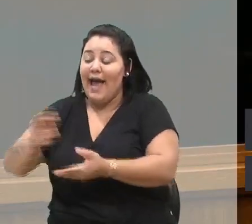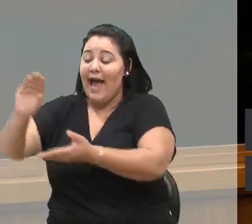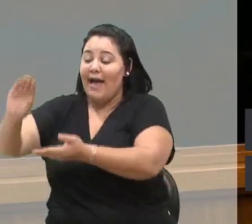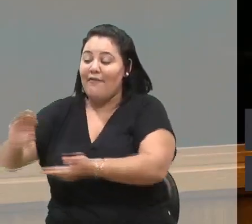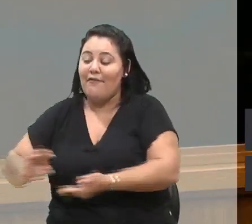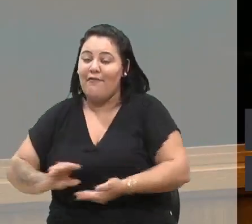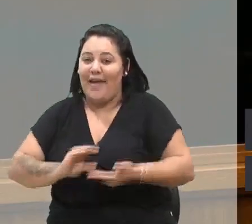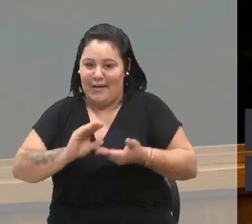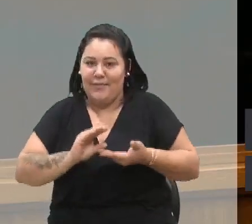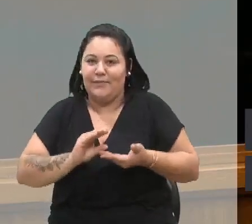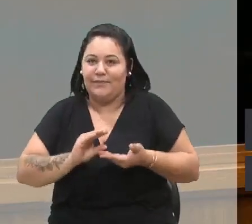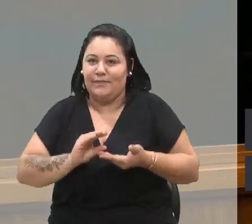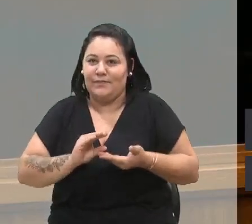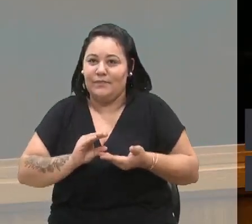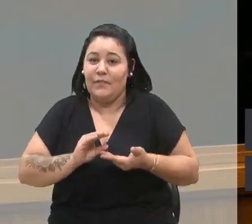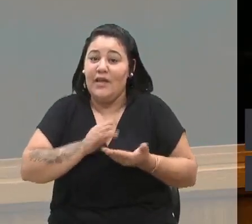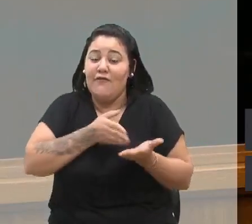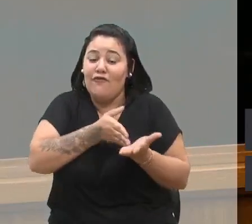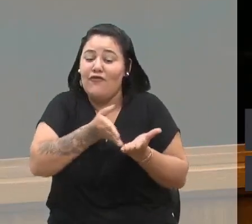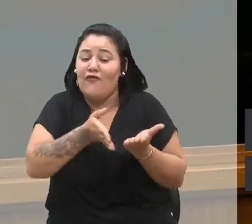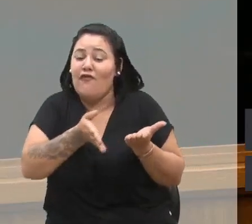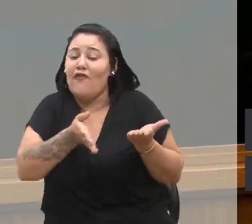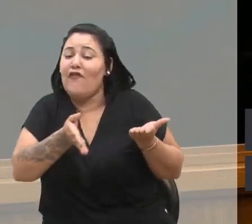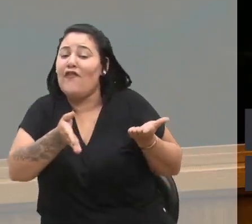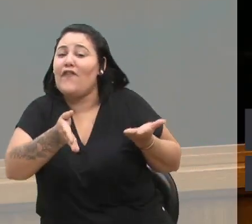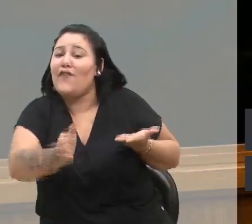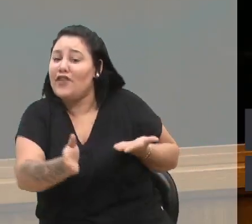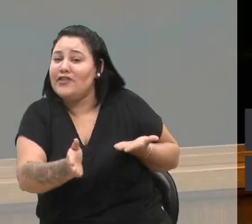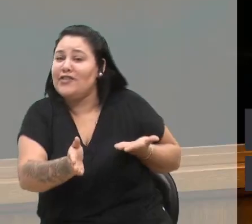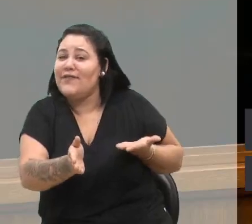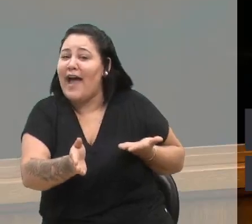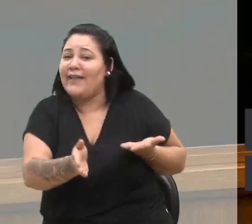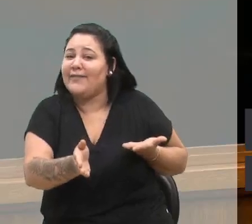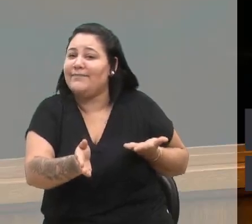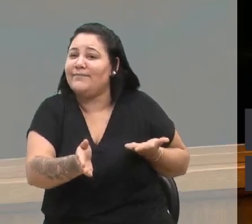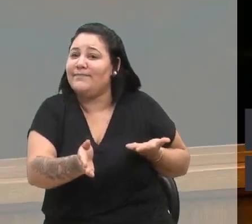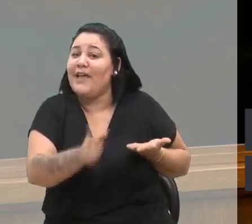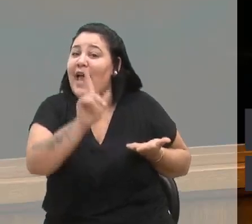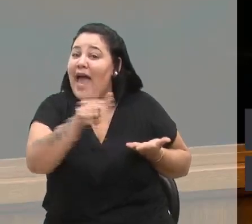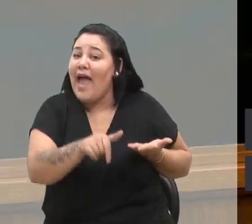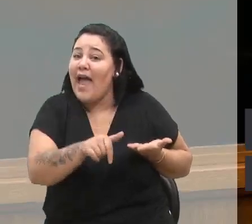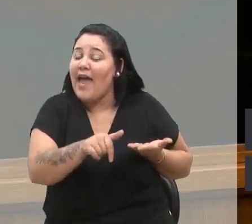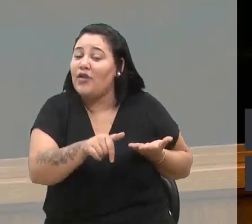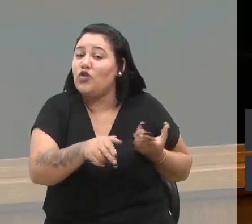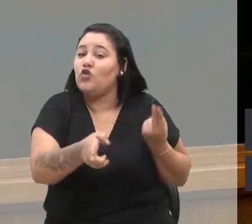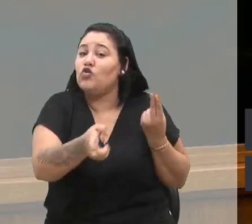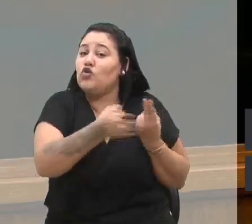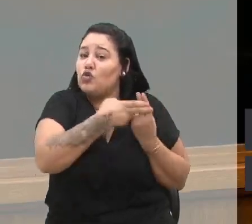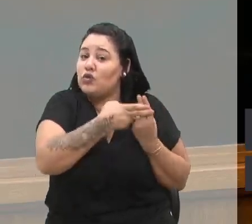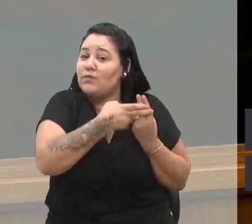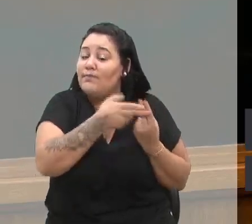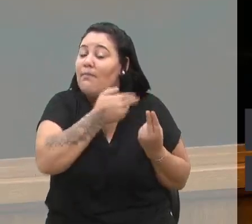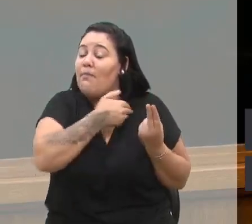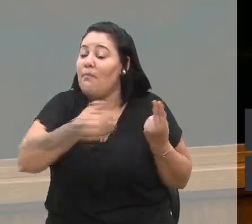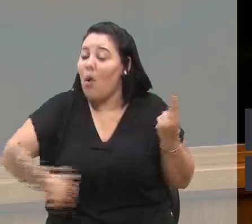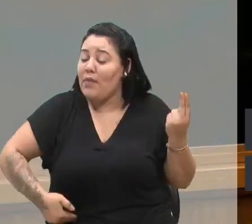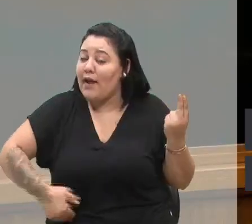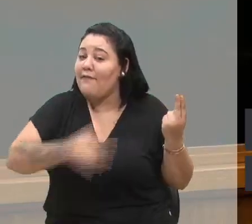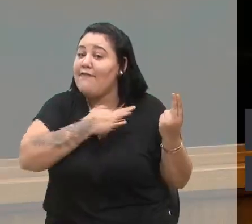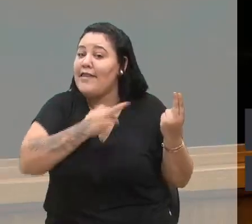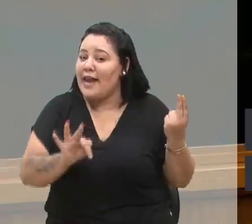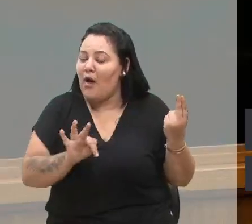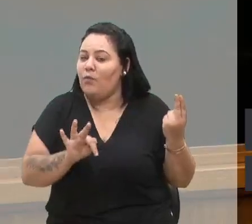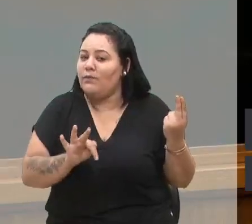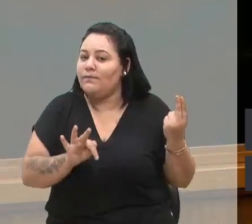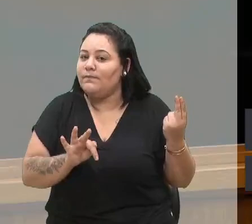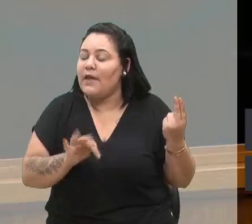foi fraudada é verba do SUS, é verba pública, é verba federal e não é